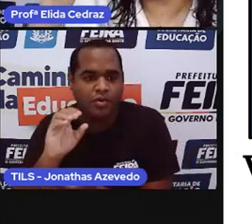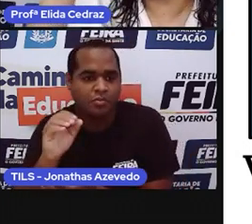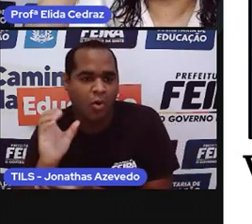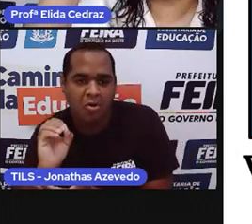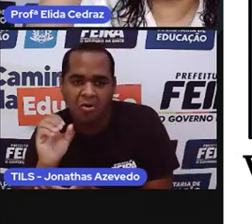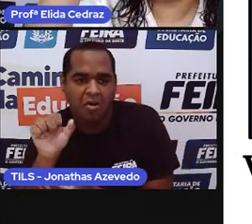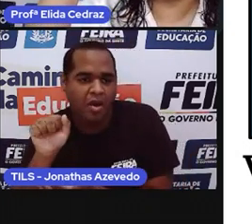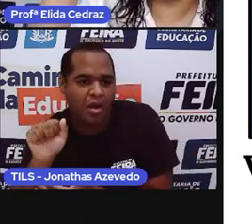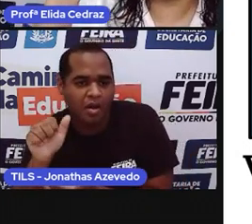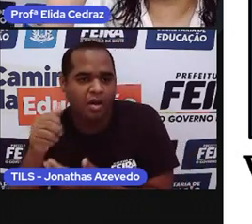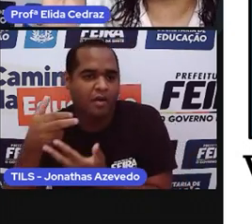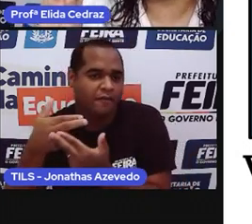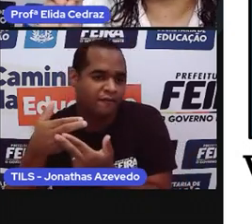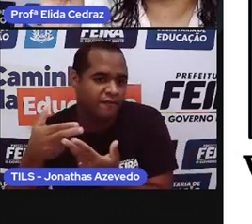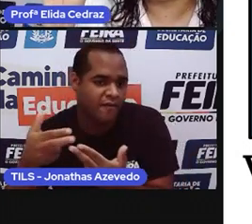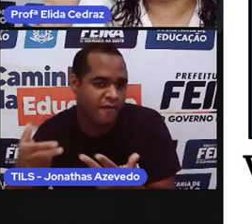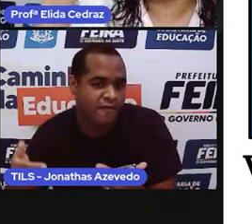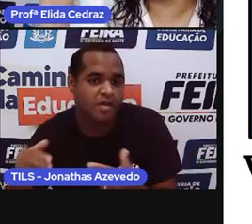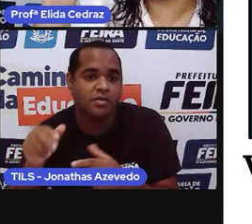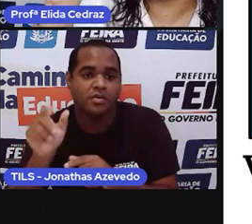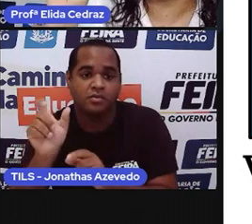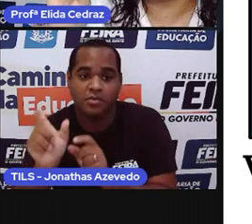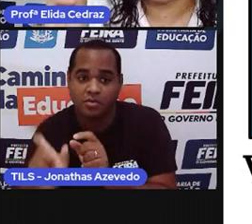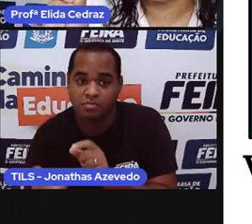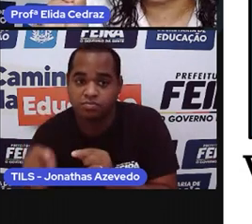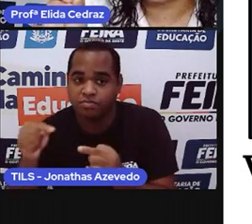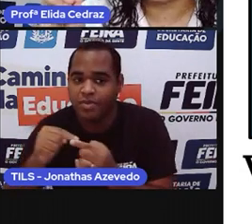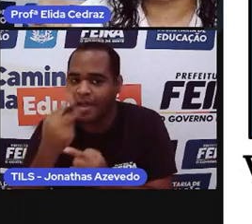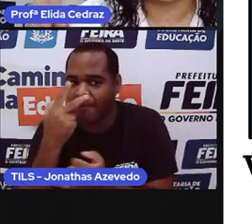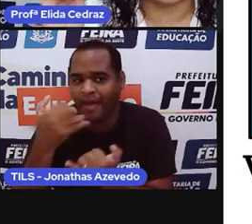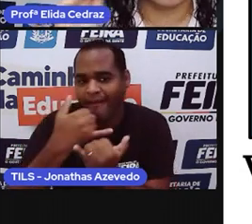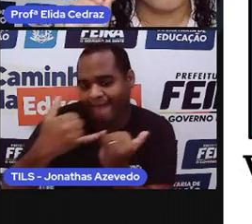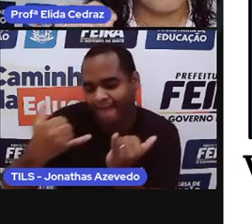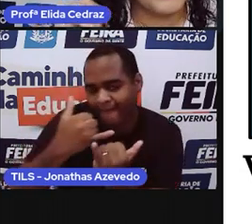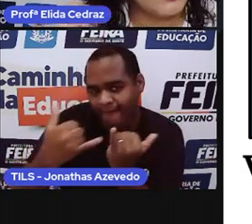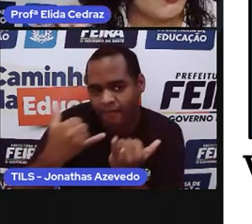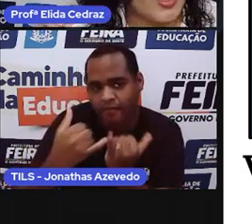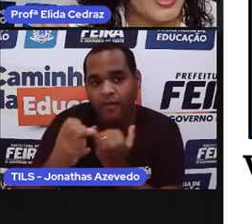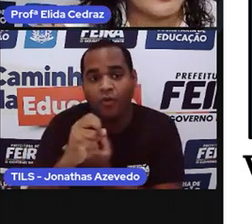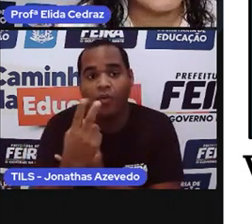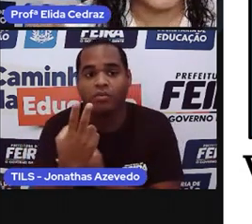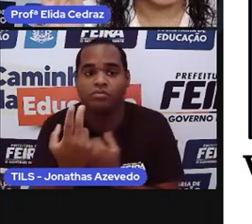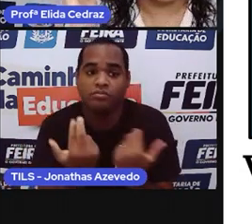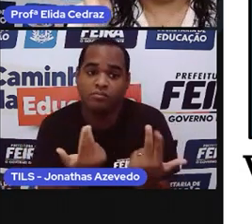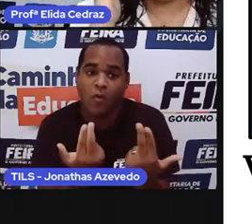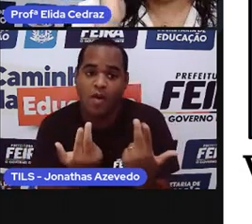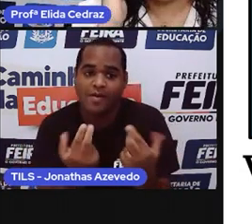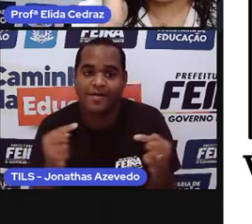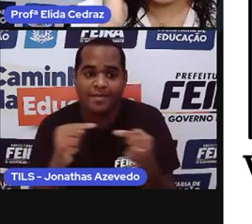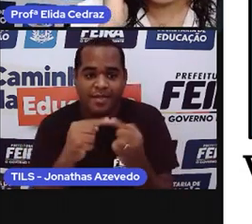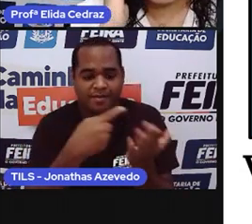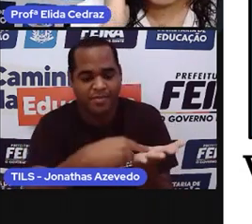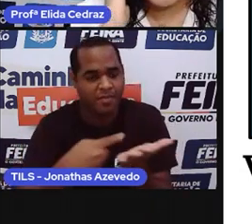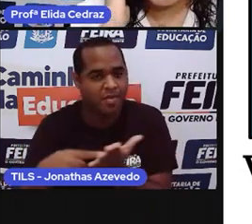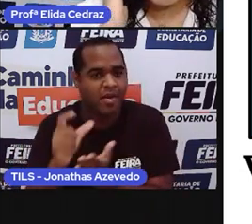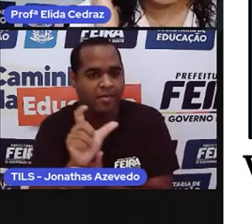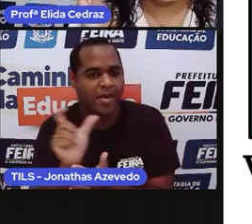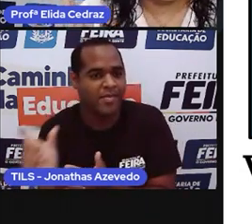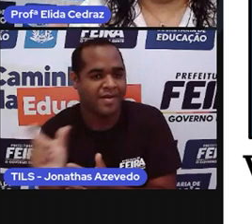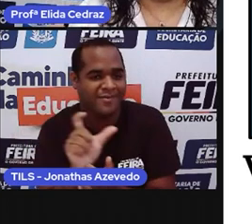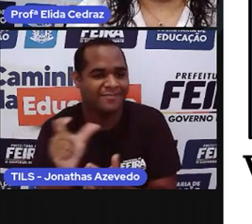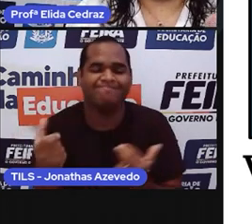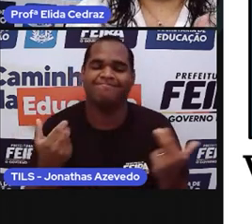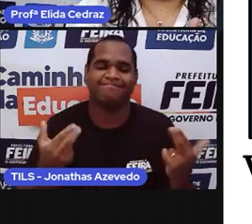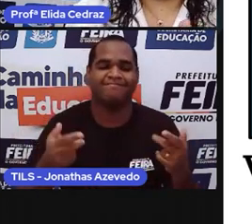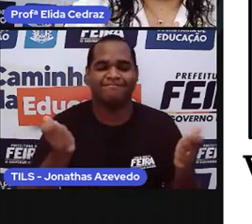palavrinhas têm a terminação muito parecida ou iguais e nós